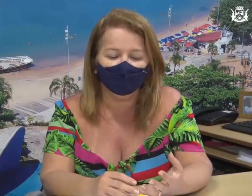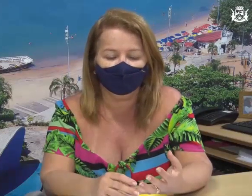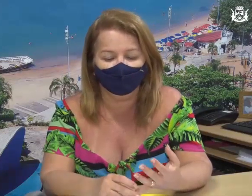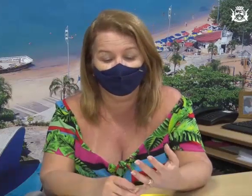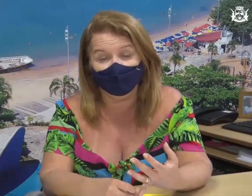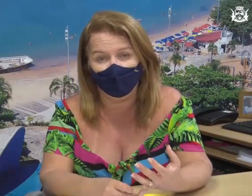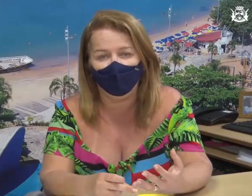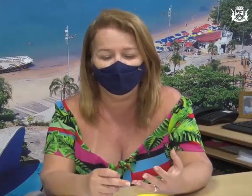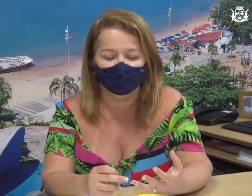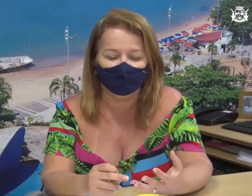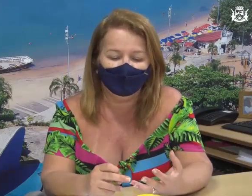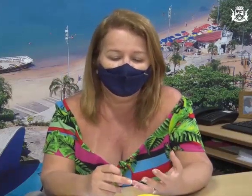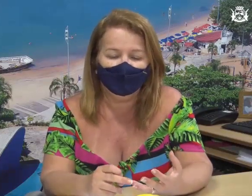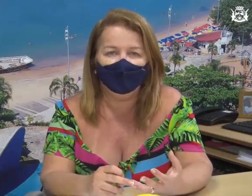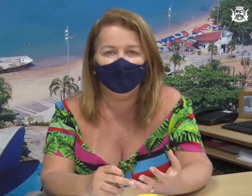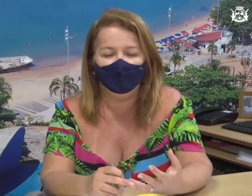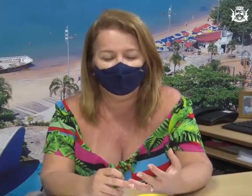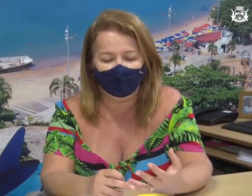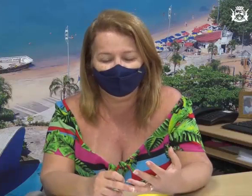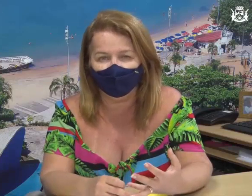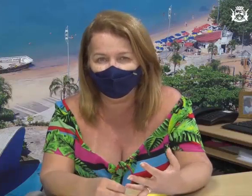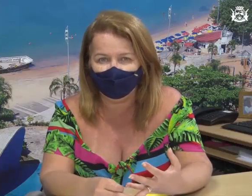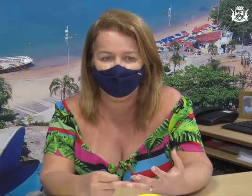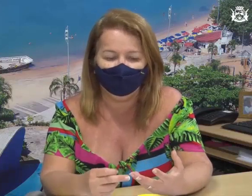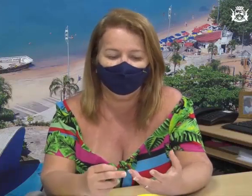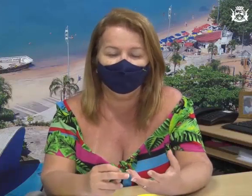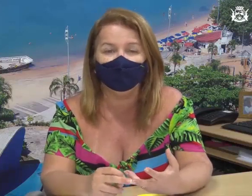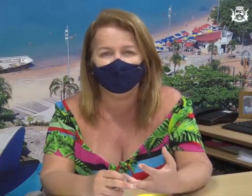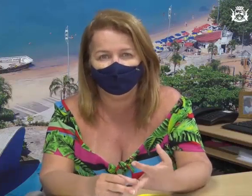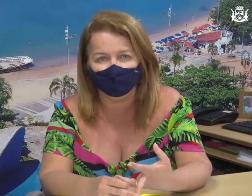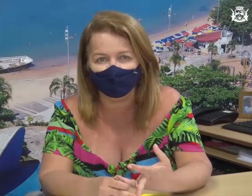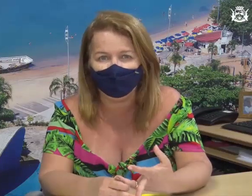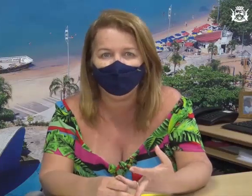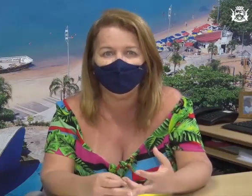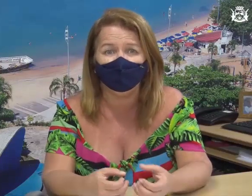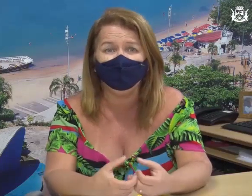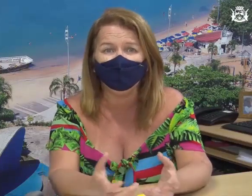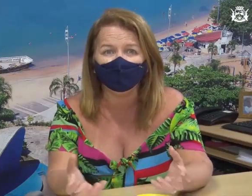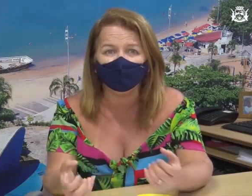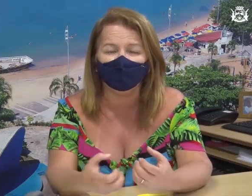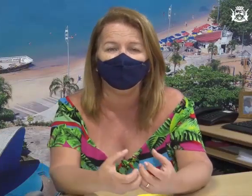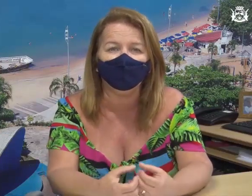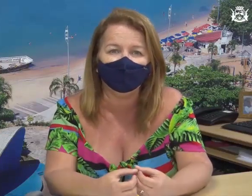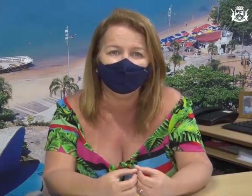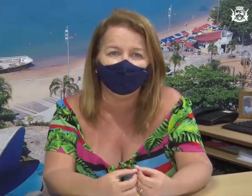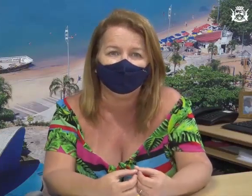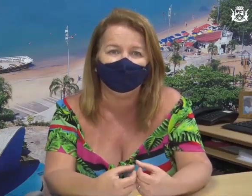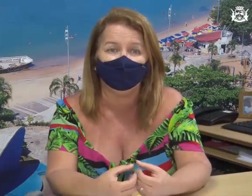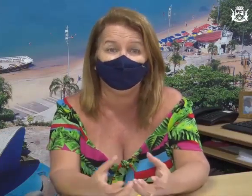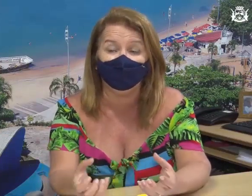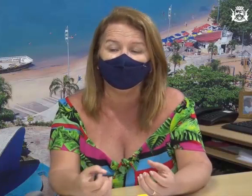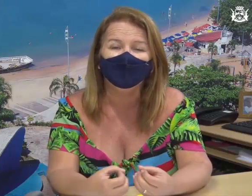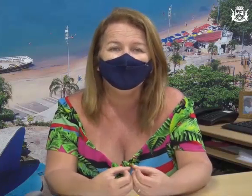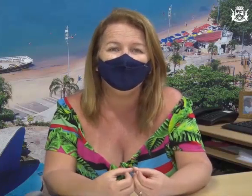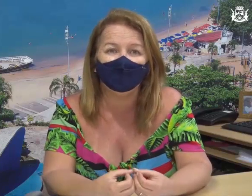são os óbitos, os casos confirmados, os casos suspeitos, e dentro disso é feita uma estatística.